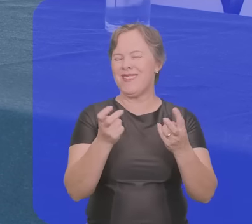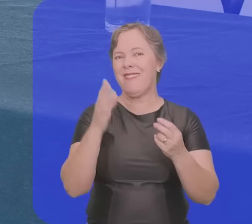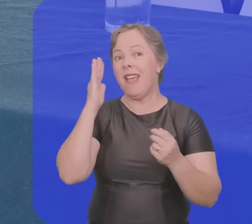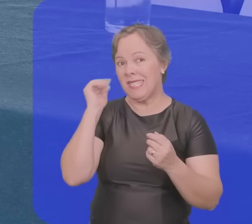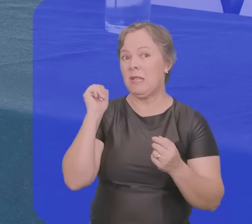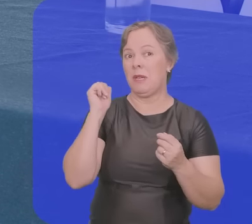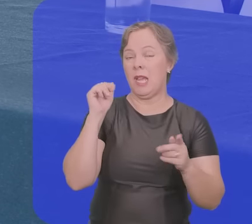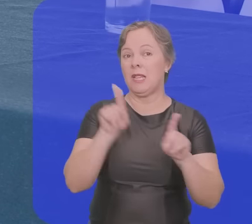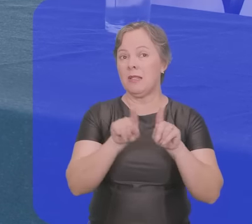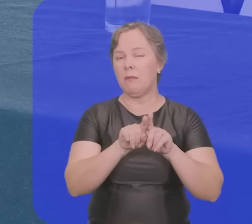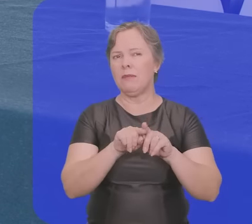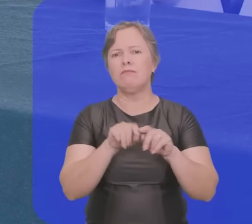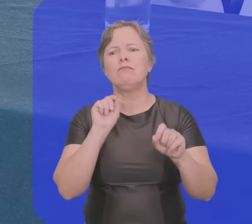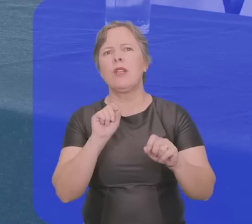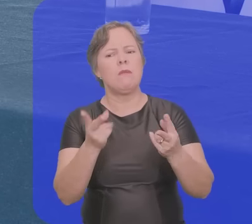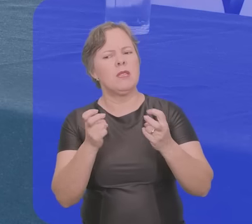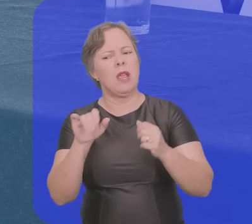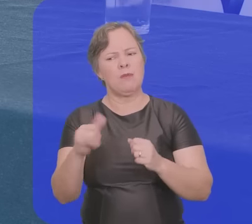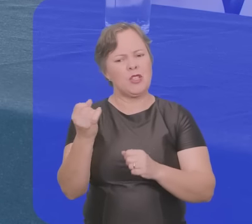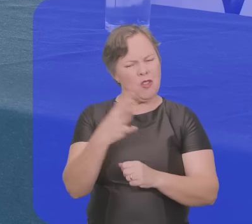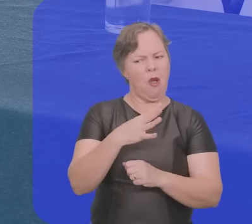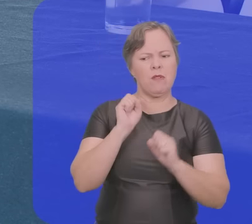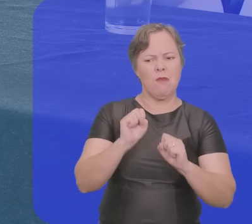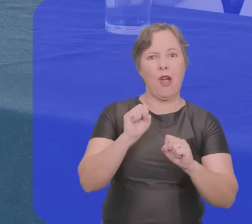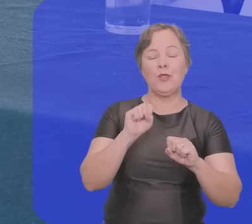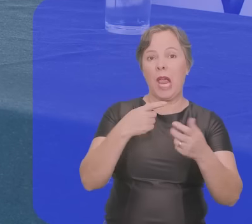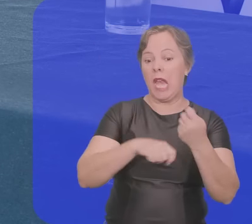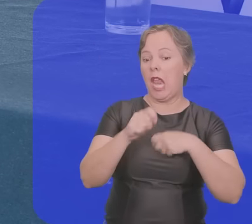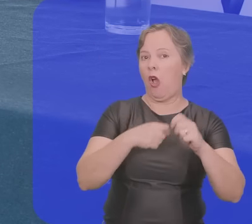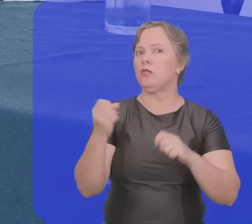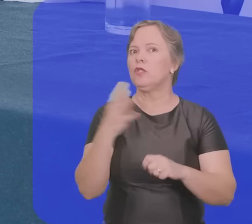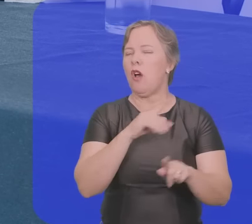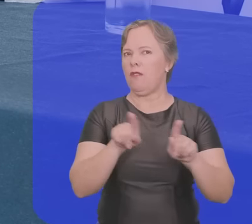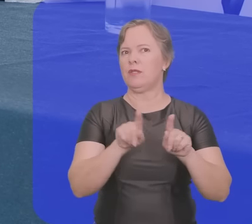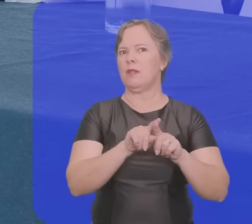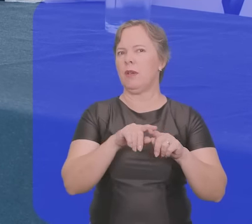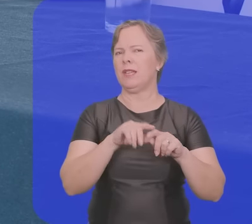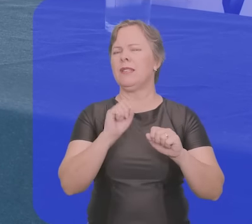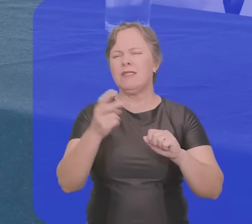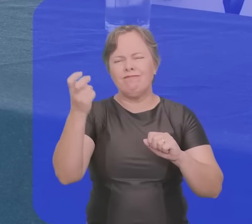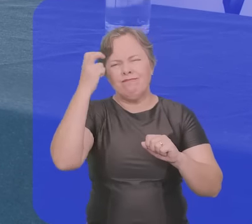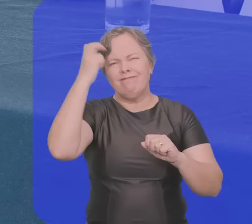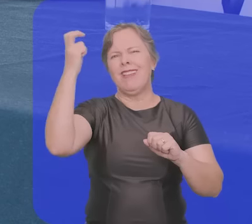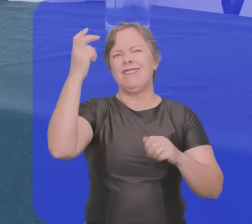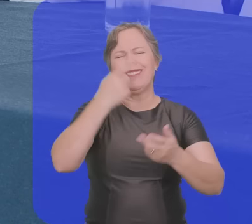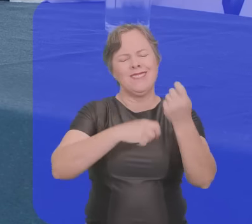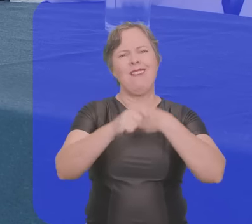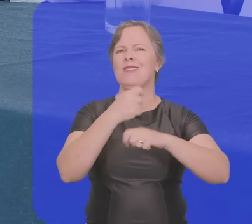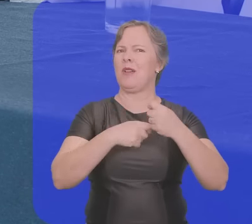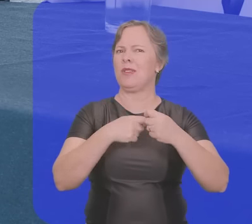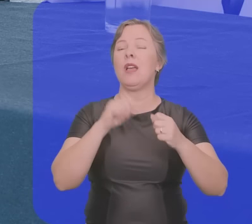novas oportunidades para que gerem novos negócios, e aí a gente ter realmente inteligência de negócio, que é o princípio